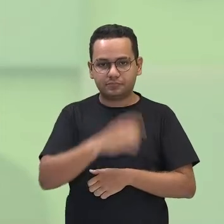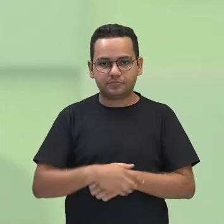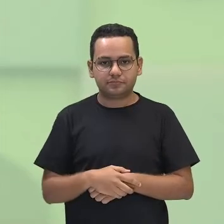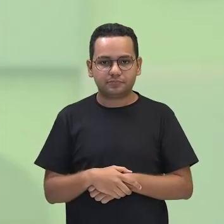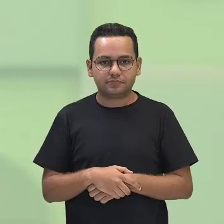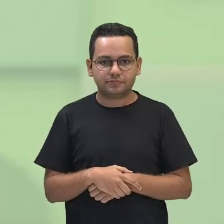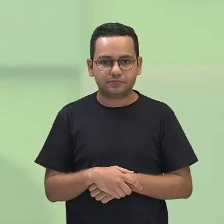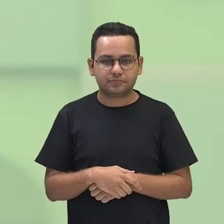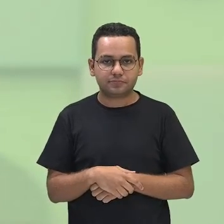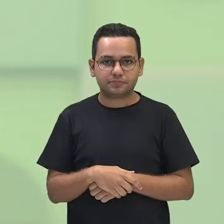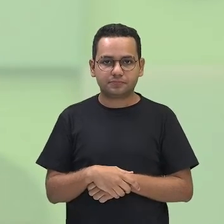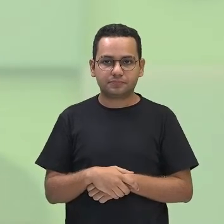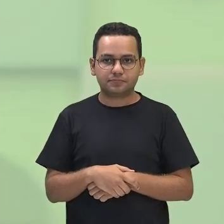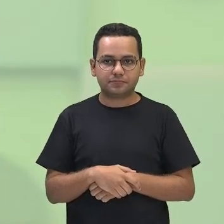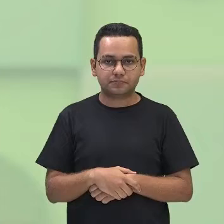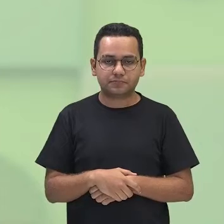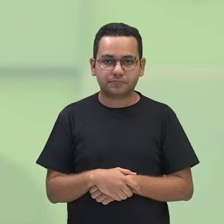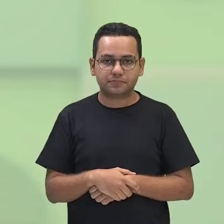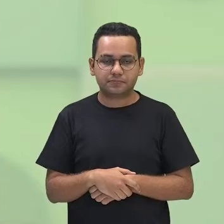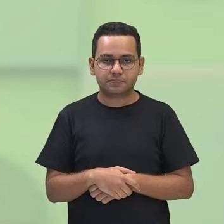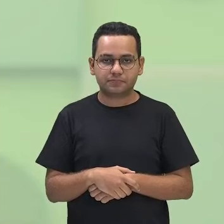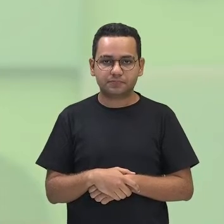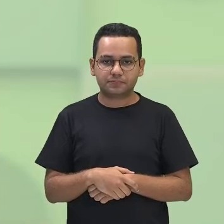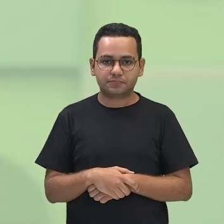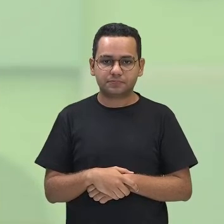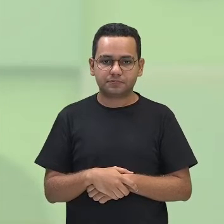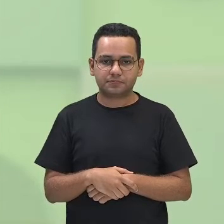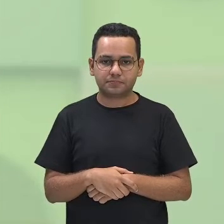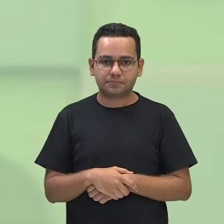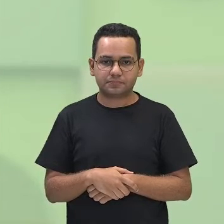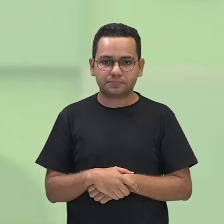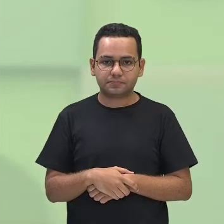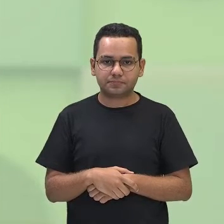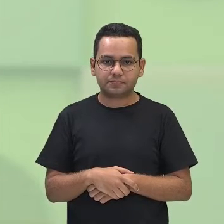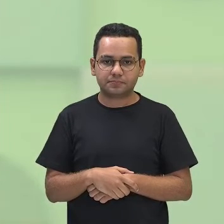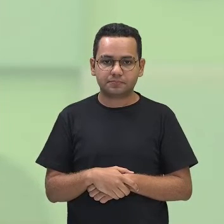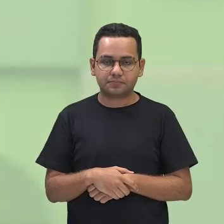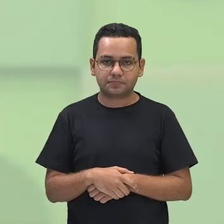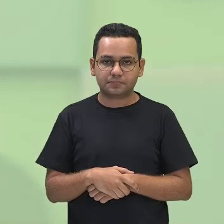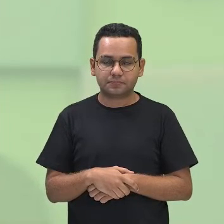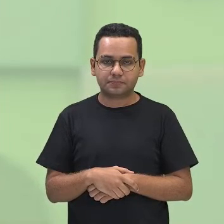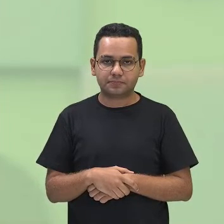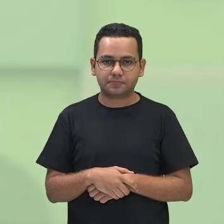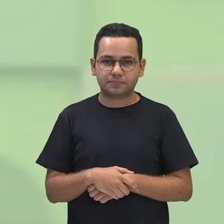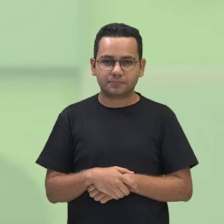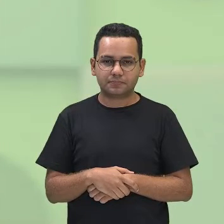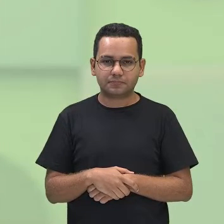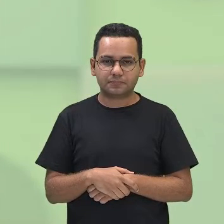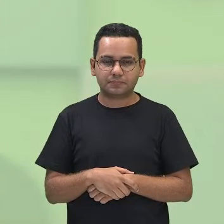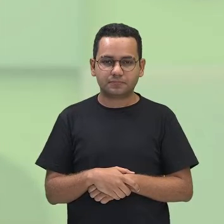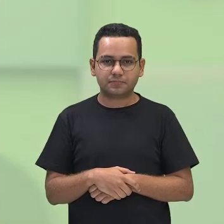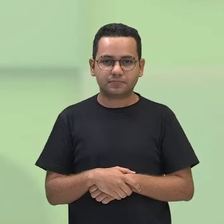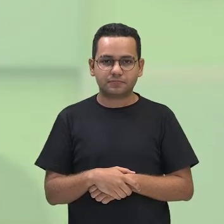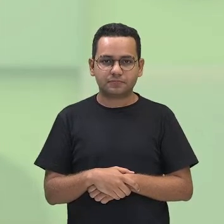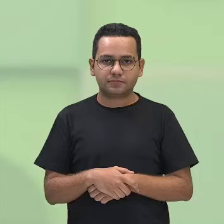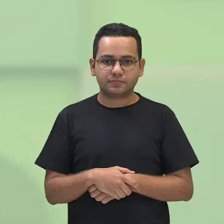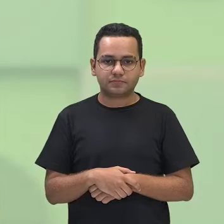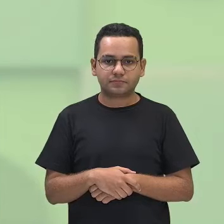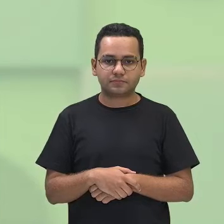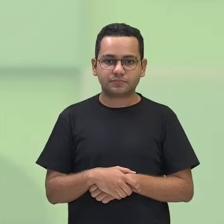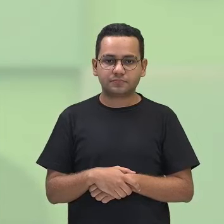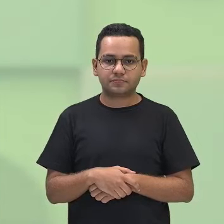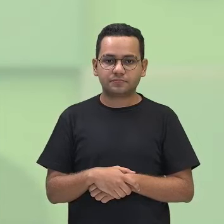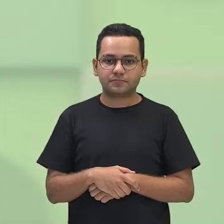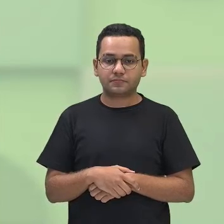desenvolver novos indivíduos. Só que essas flores, né, elas são